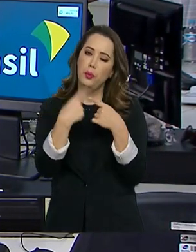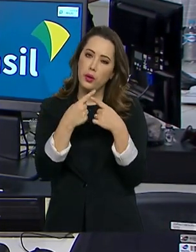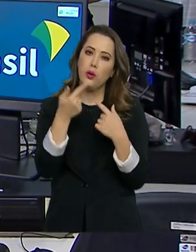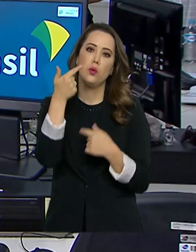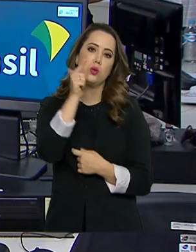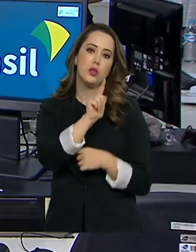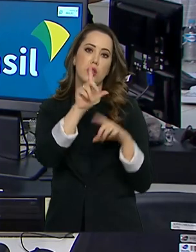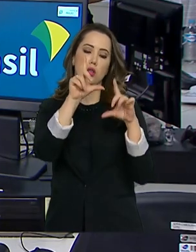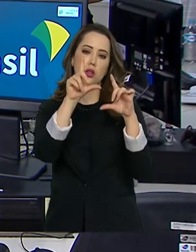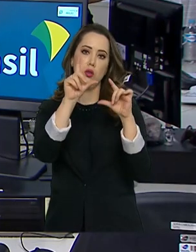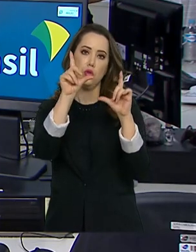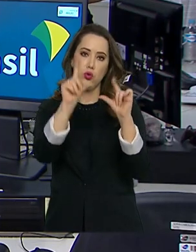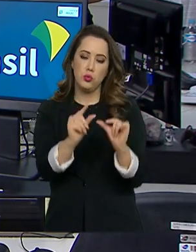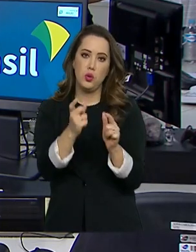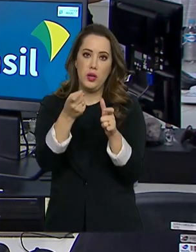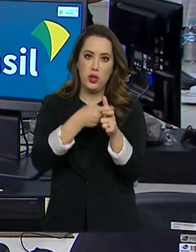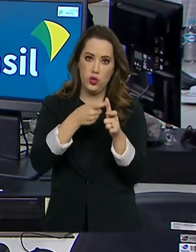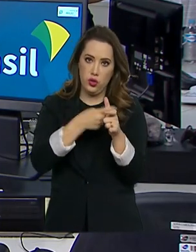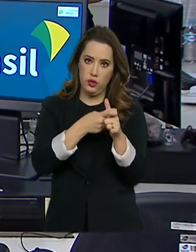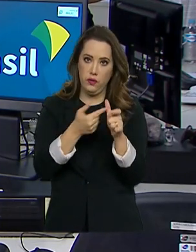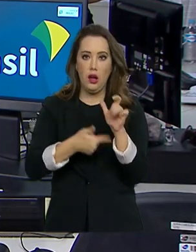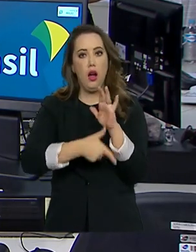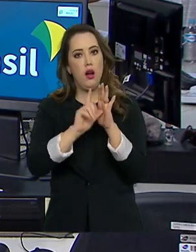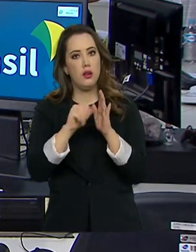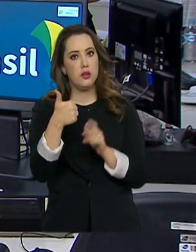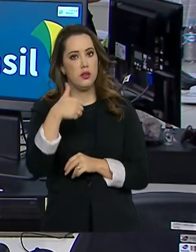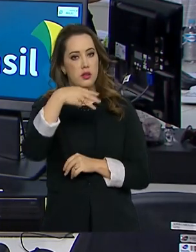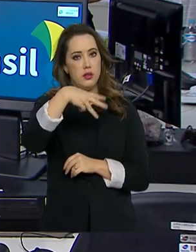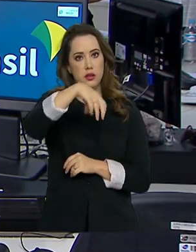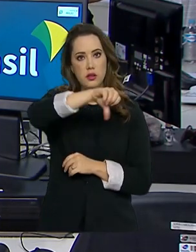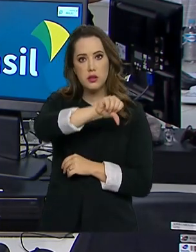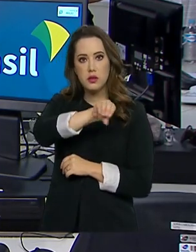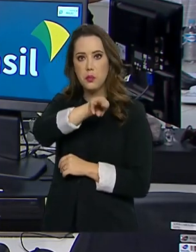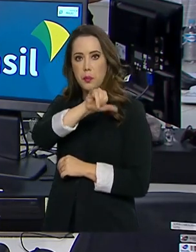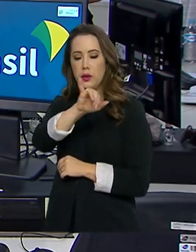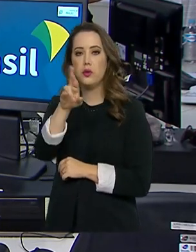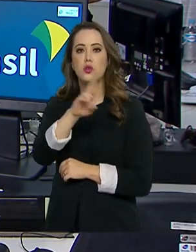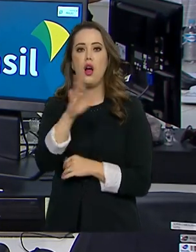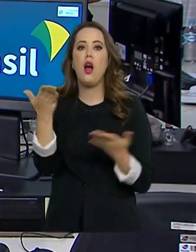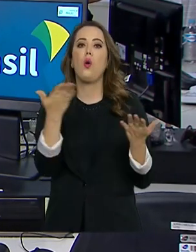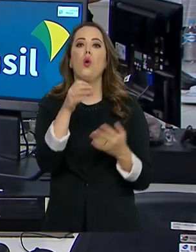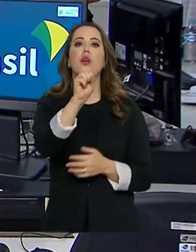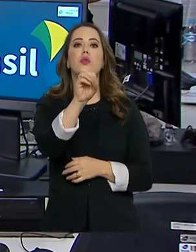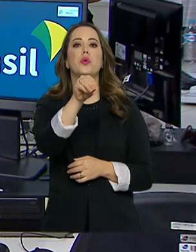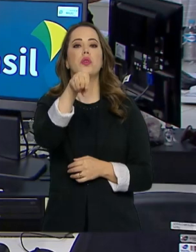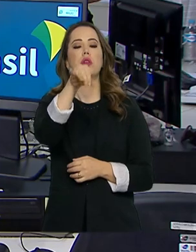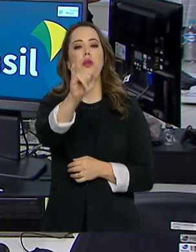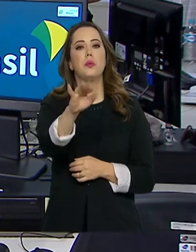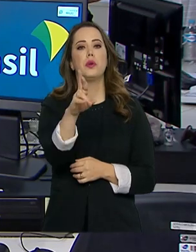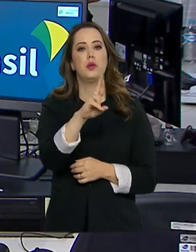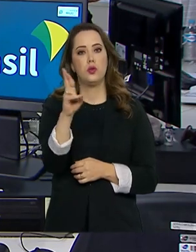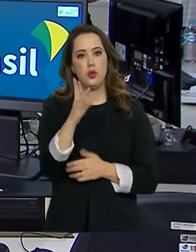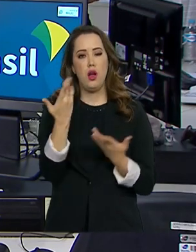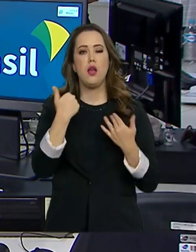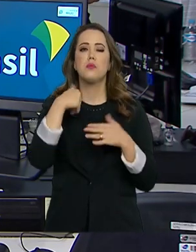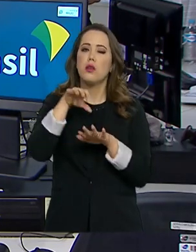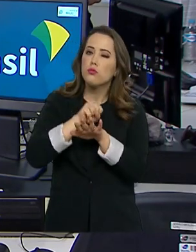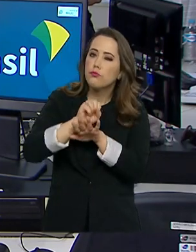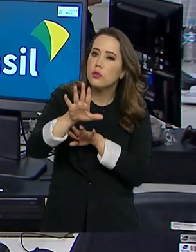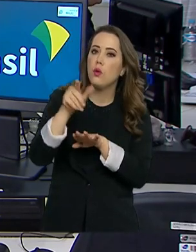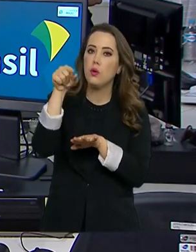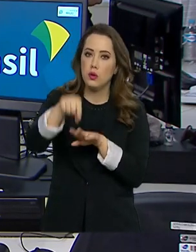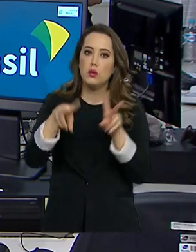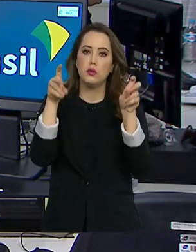caiu de 139 bilhões de reais para menos de 80 milhões mais notícias sobre este assunto você confere ainda